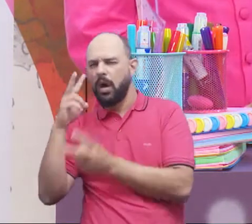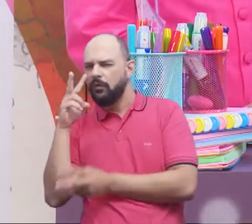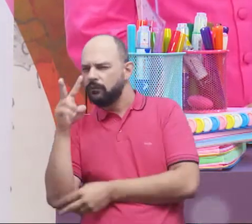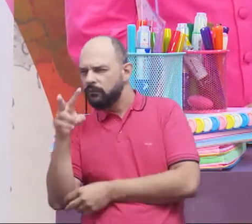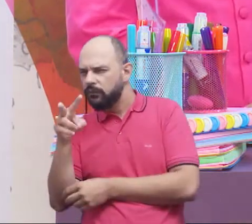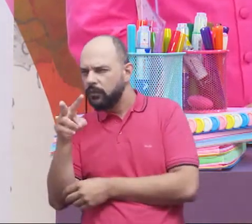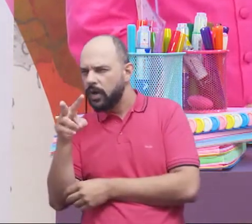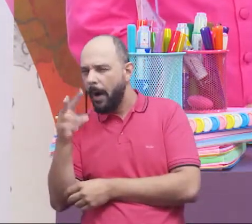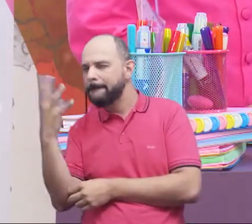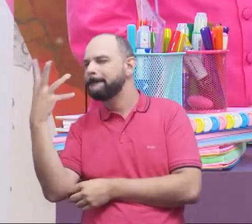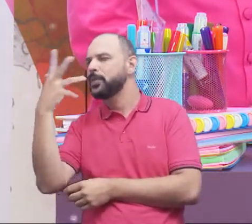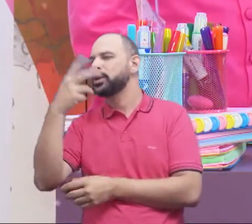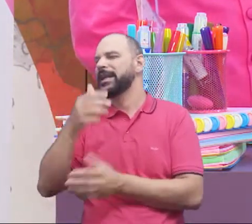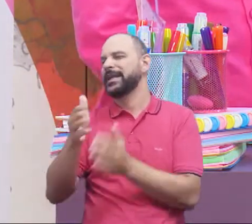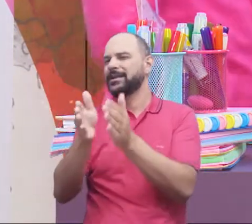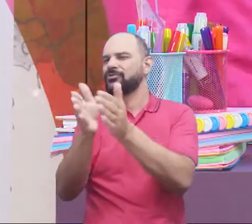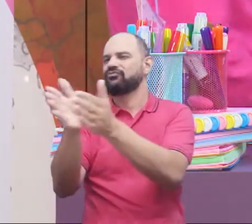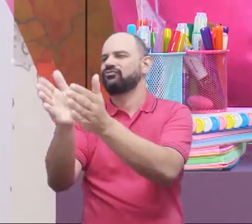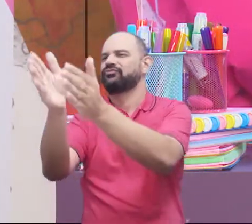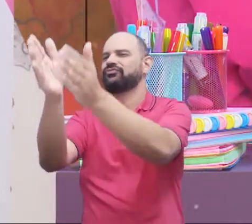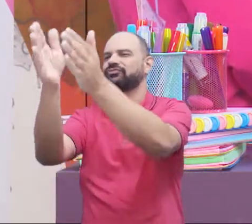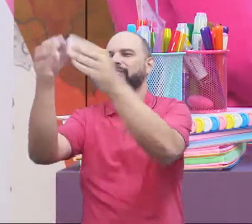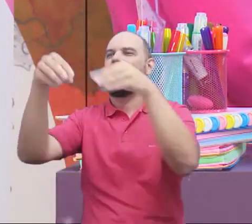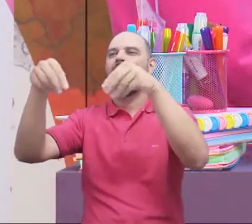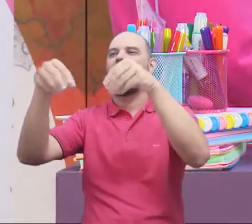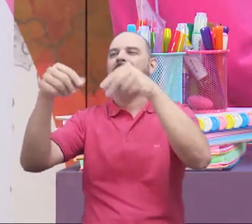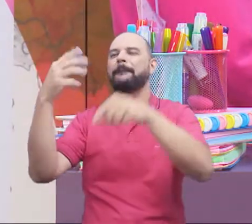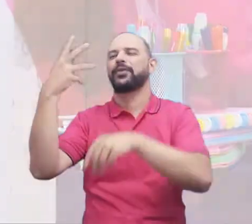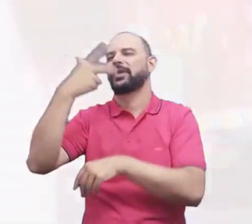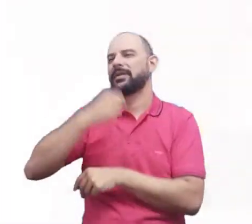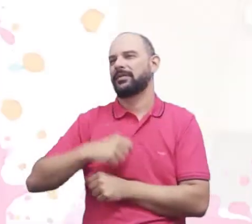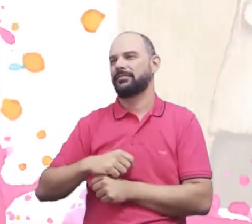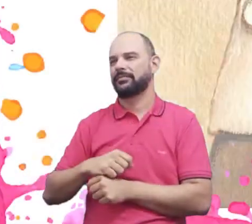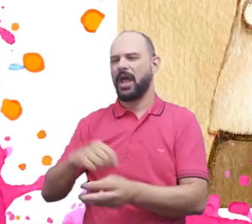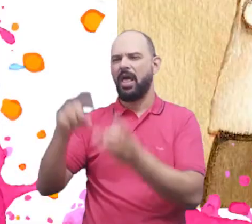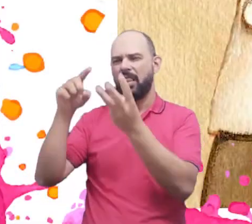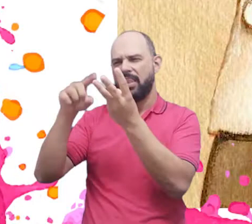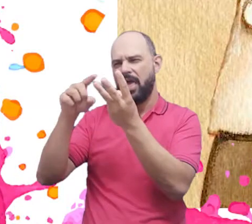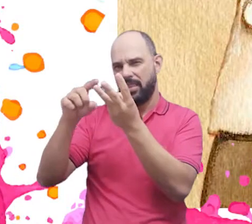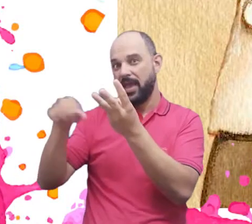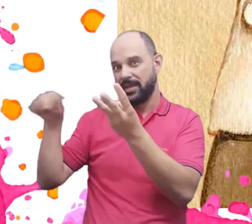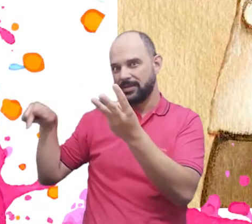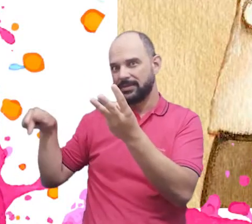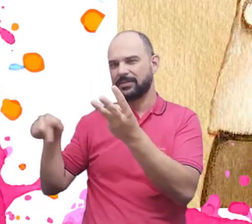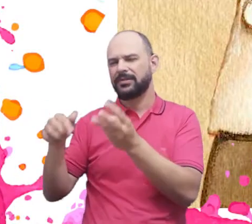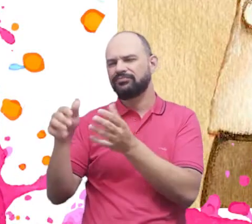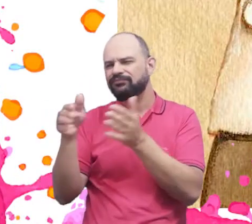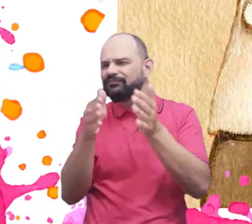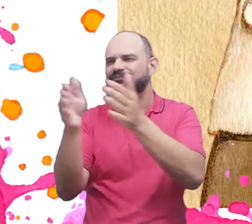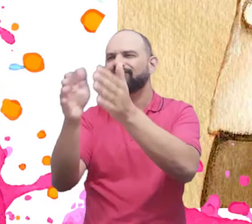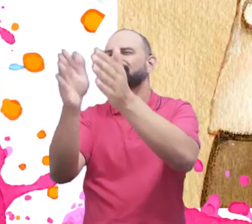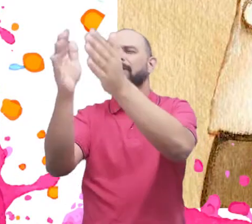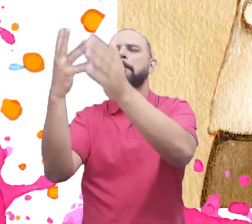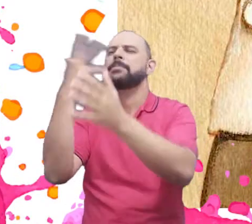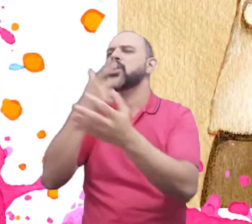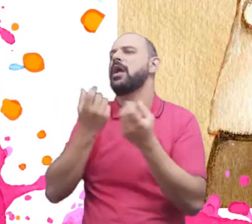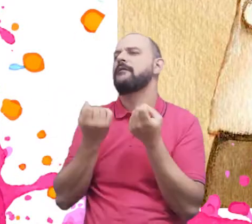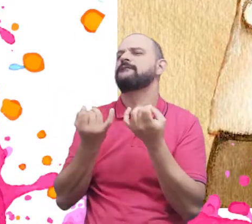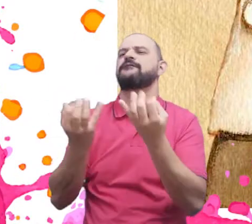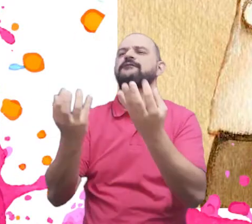uma estrada de terra bem bonita, disse o irmão do meio. Eu vejo uma estrada de terra bonita e cheia